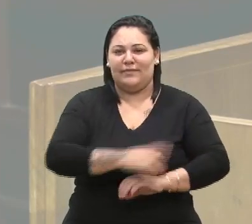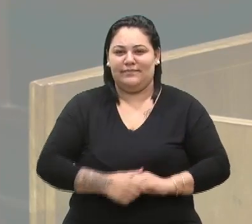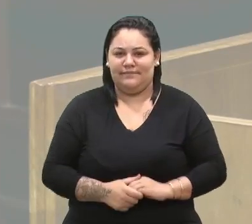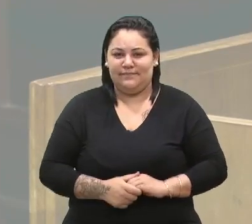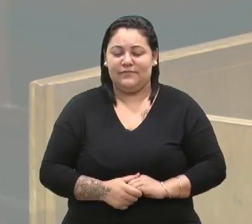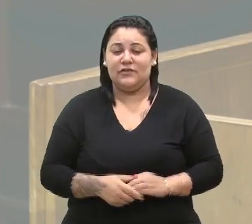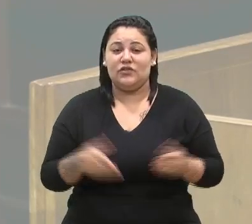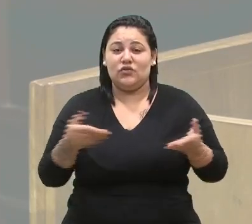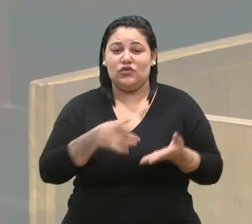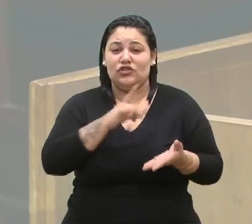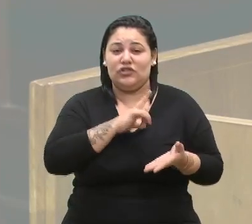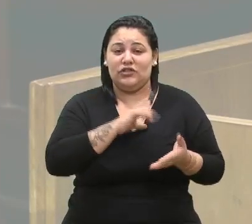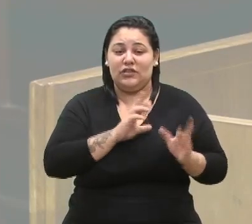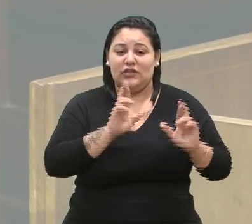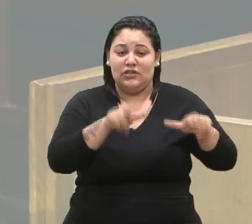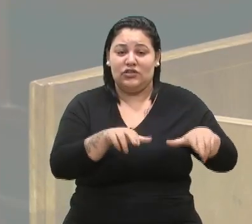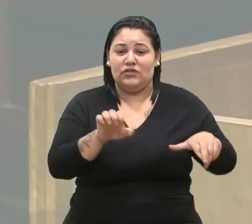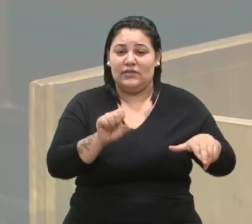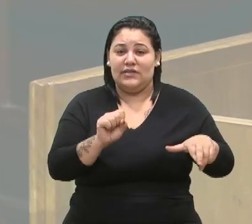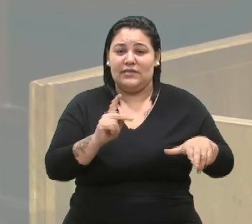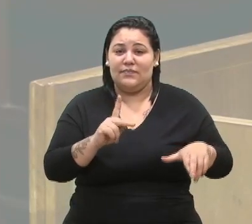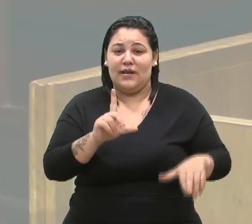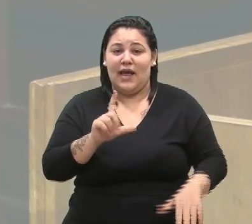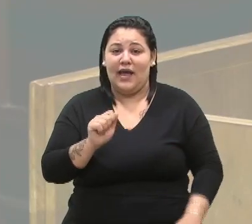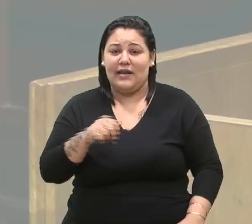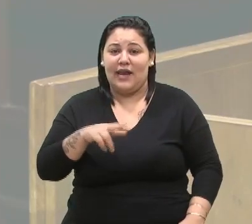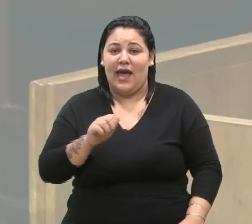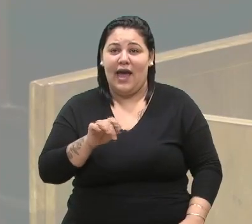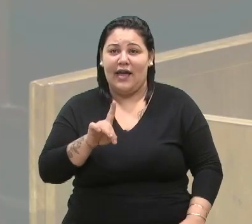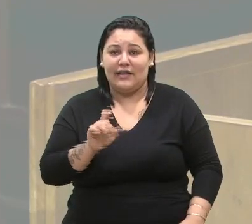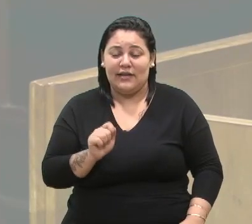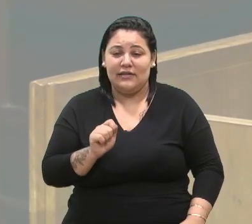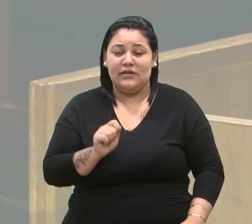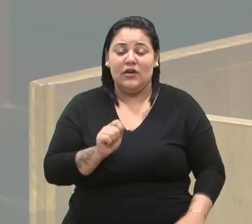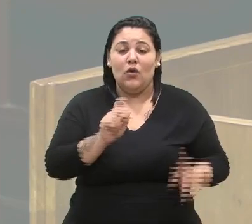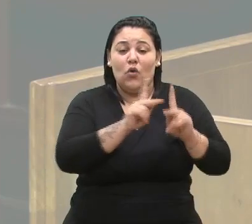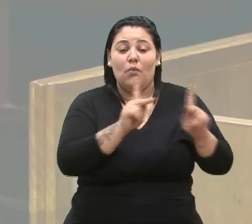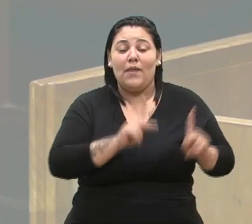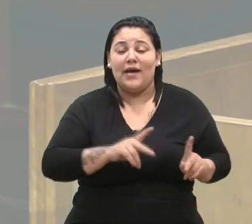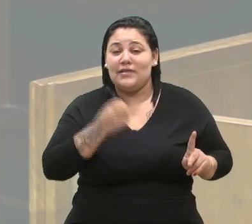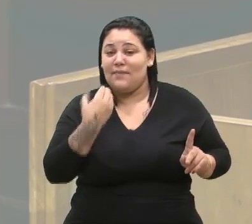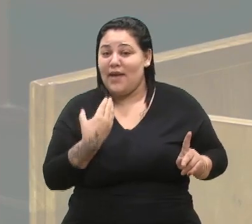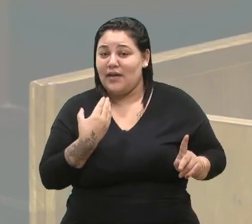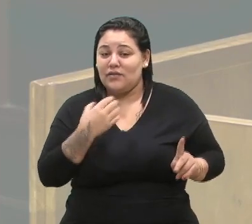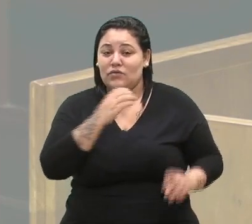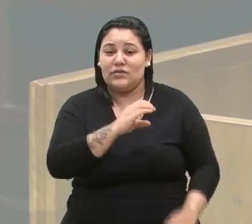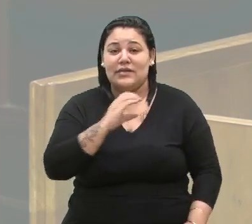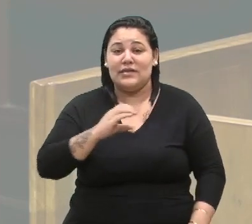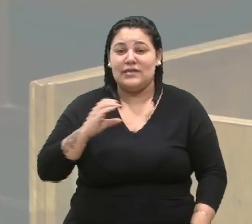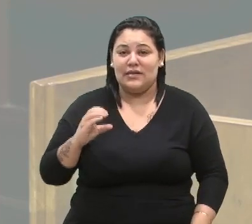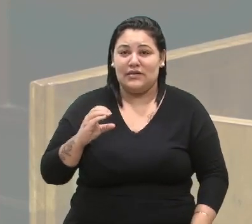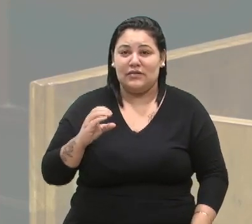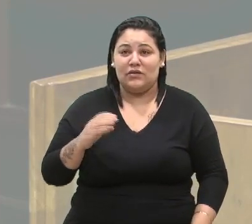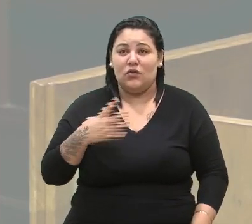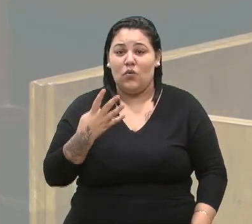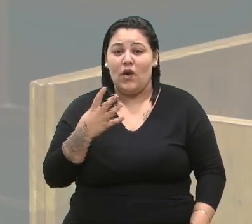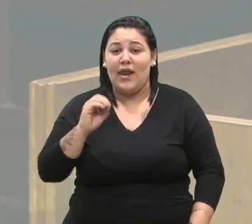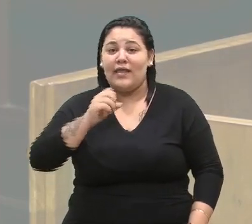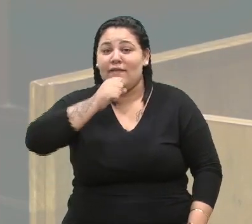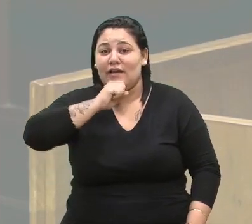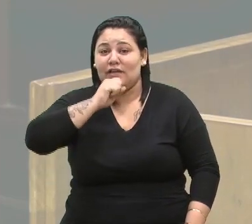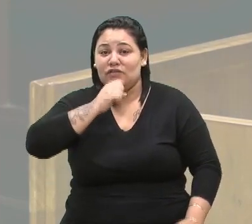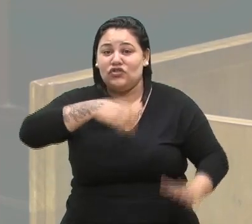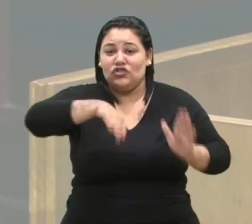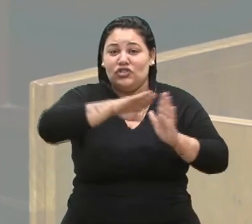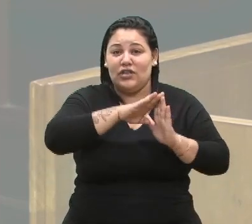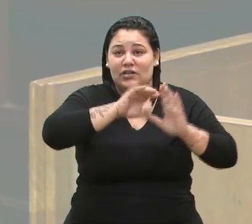nós temos na região esplanada 2, que é o Paz e Bem e o CCC. 40 idosos que chegam de manhã